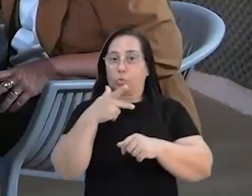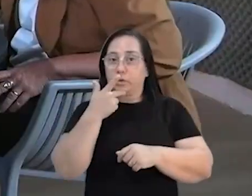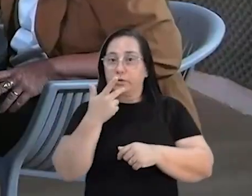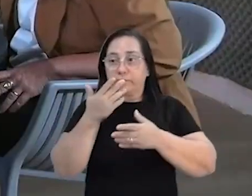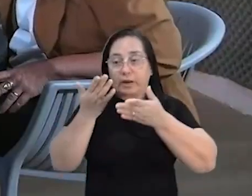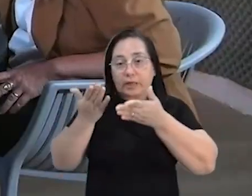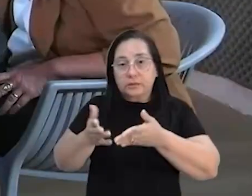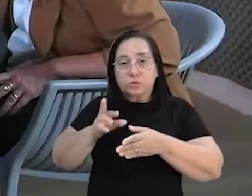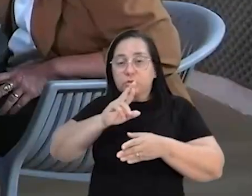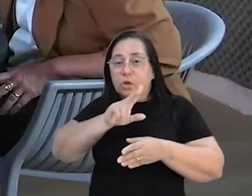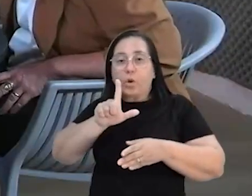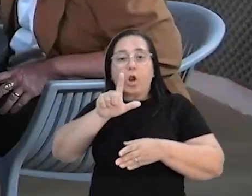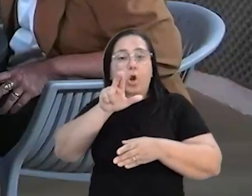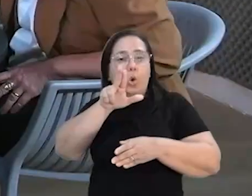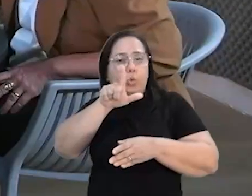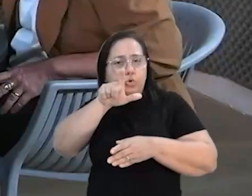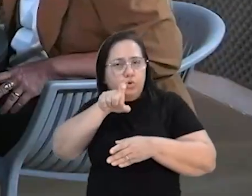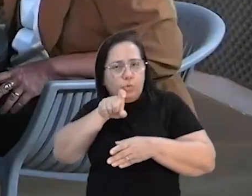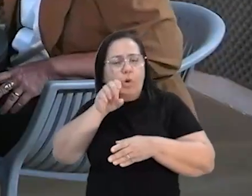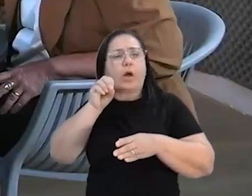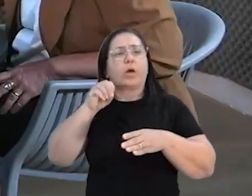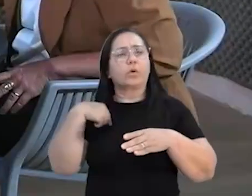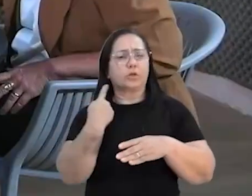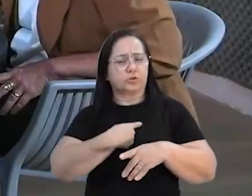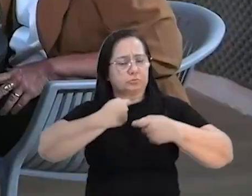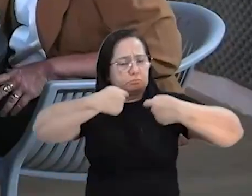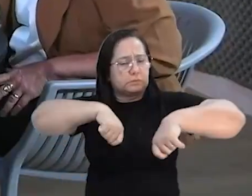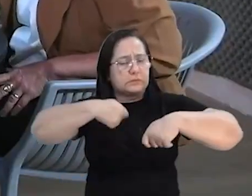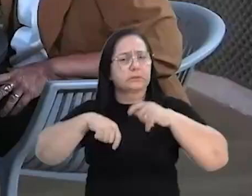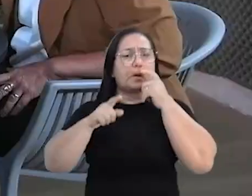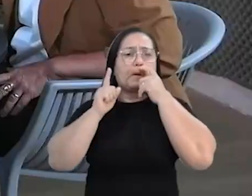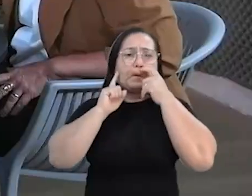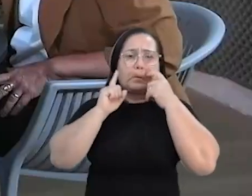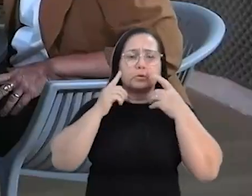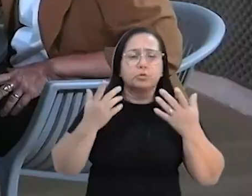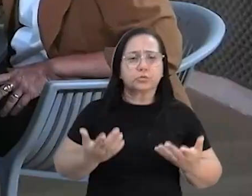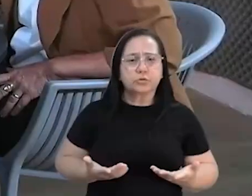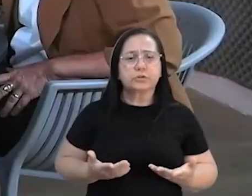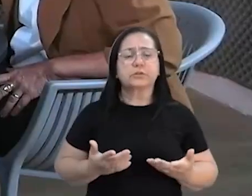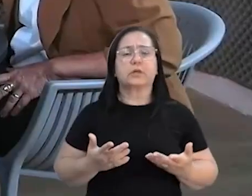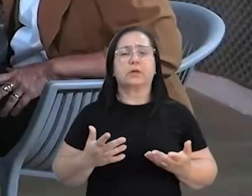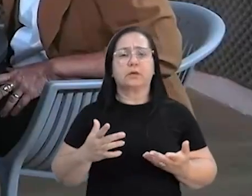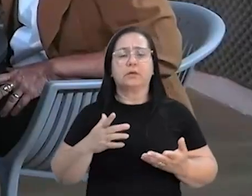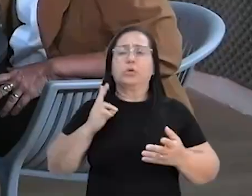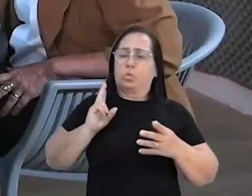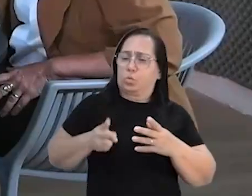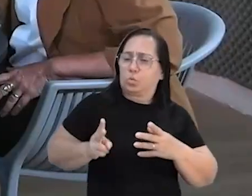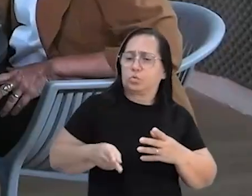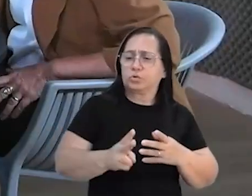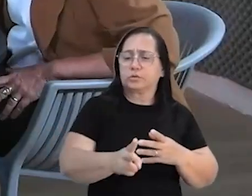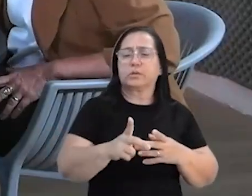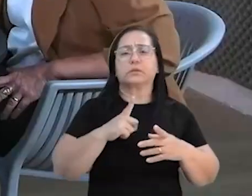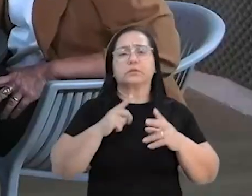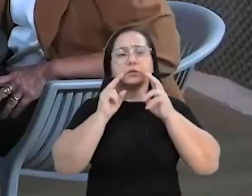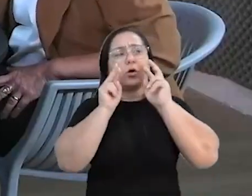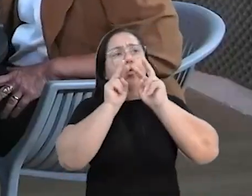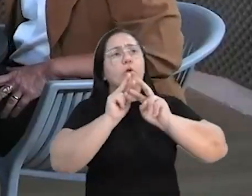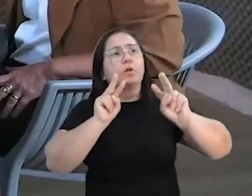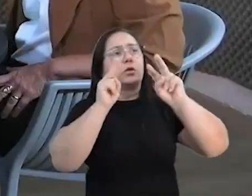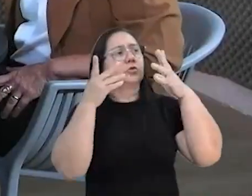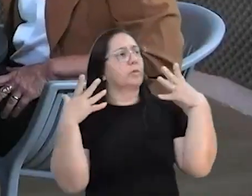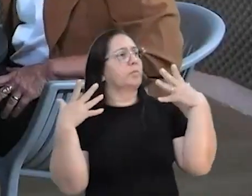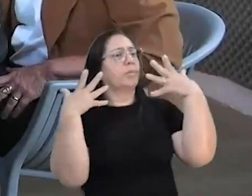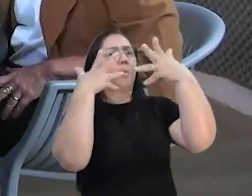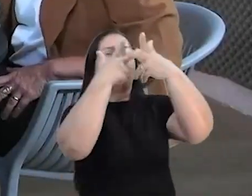nisso, né, não é um luxo, é uma necessidade diária, porque a gente tem a necessidade diariamente, né? A necessidade constante de estar olhando para o belo,